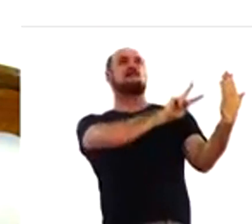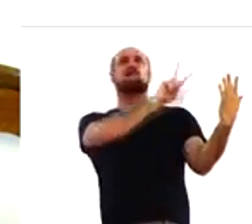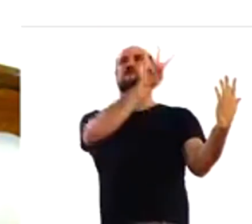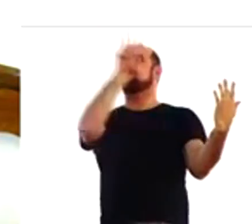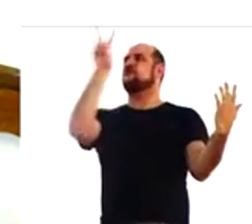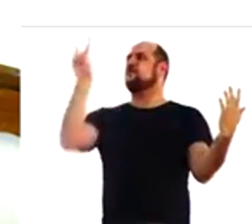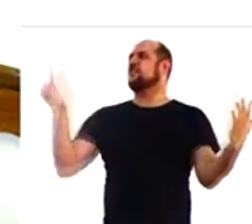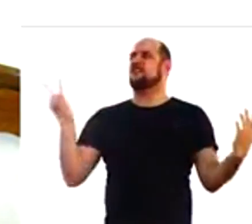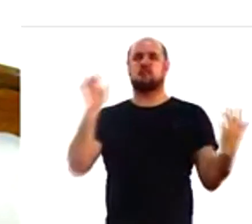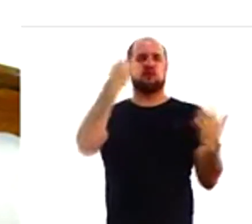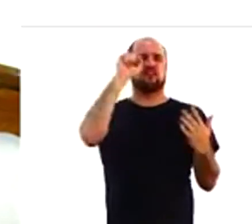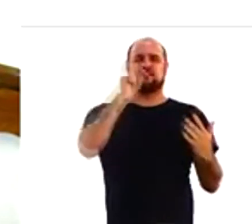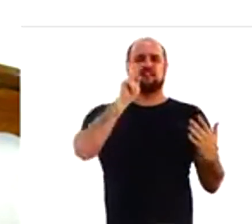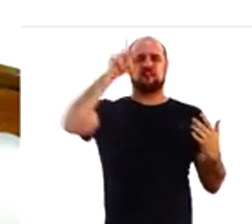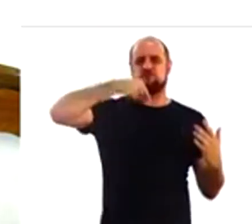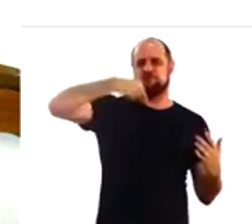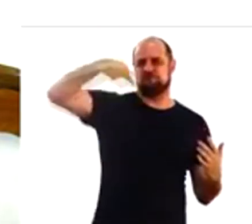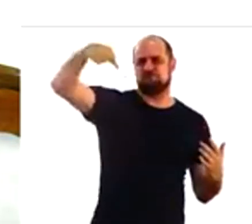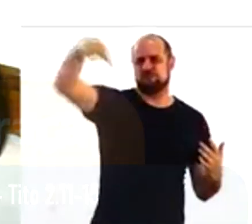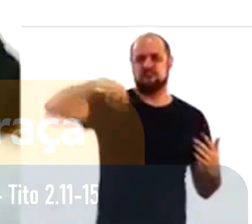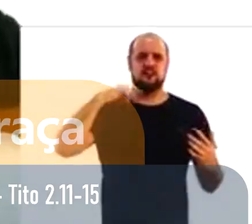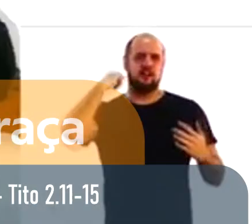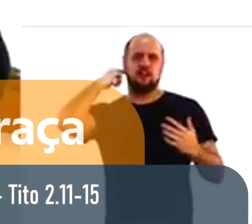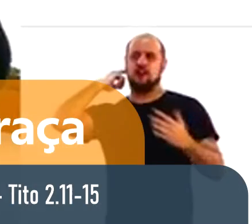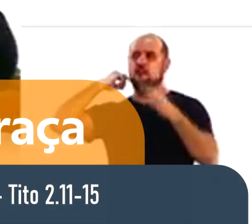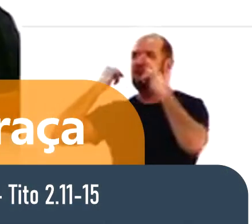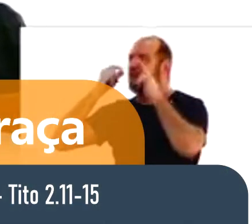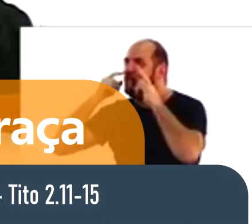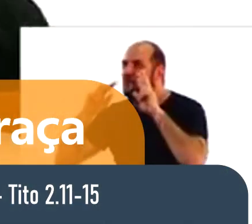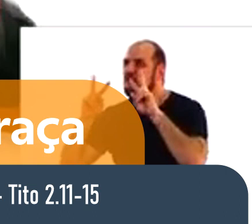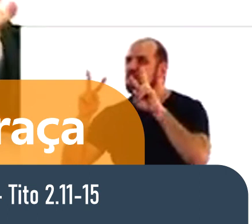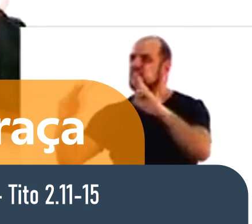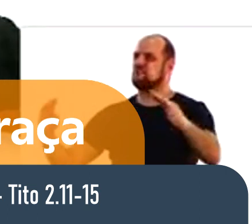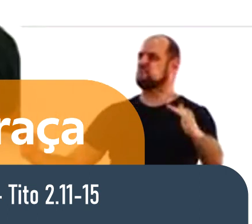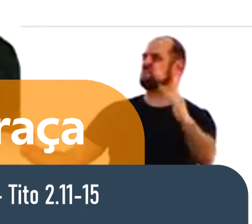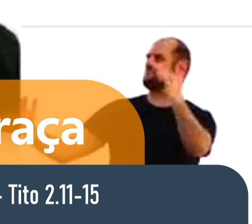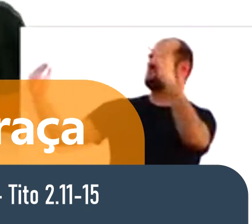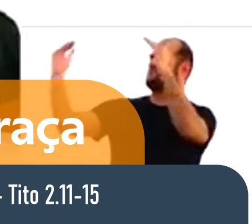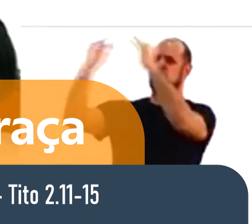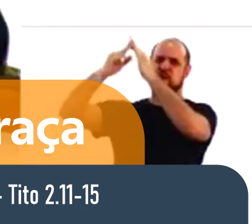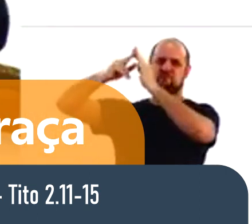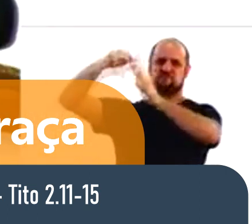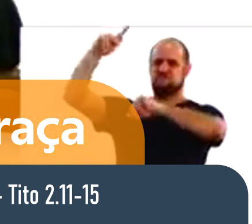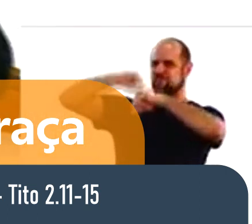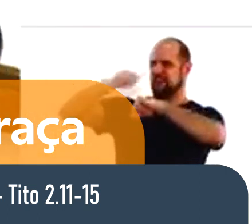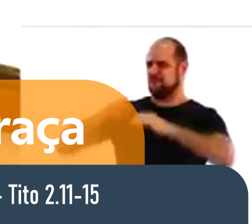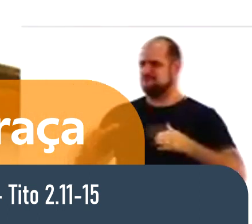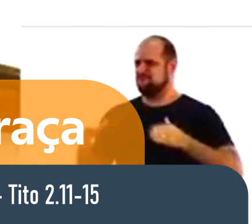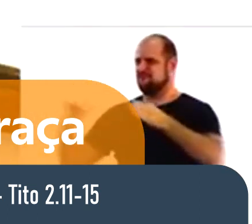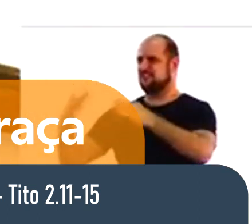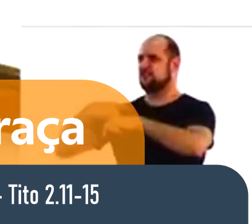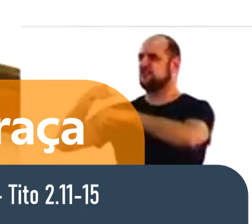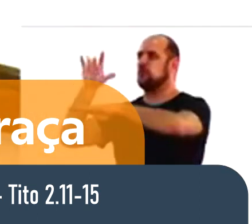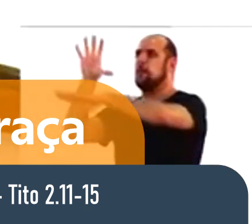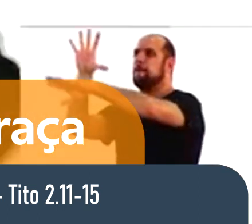80 quilômetros para o interior de Cancún, e quando eu vi aquelas pedras colocadas, quando eu coloquei a minha